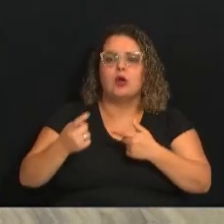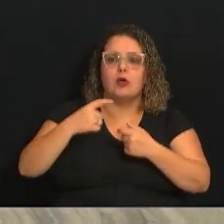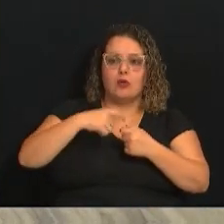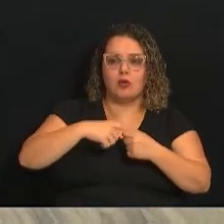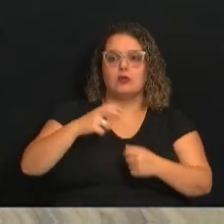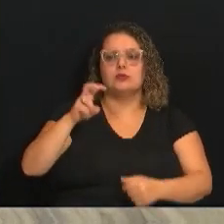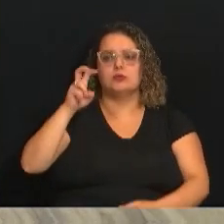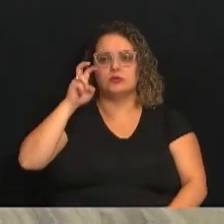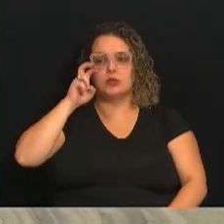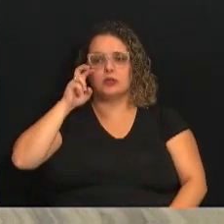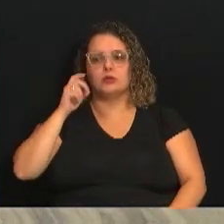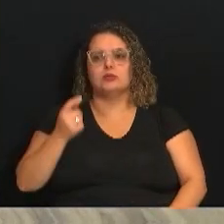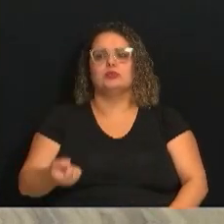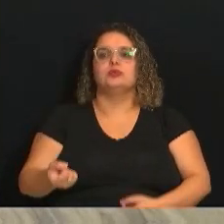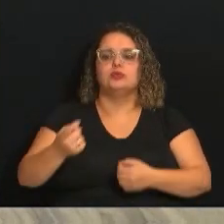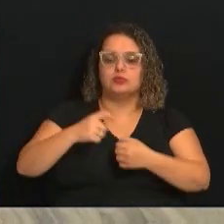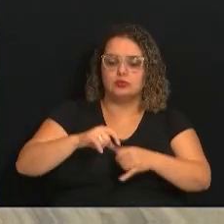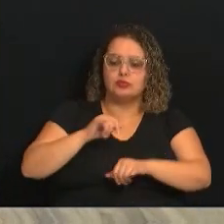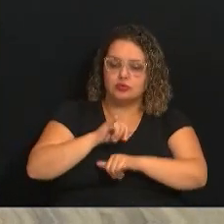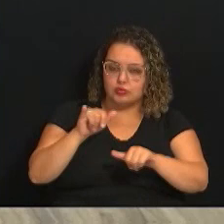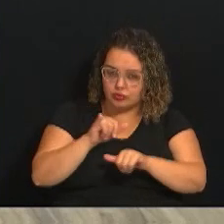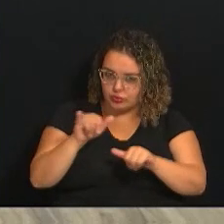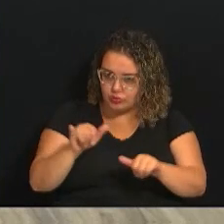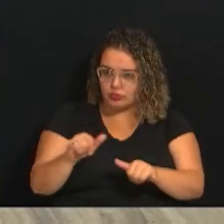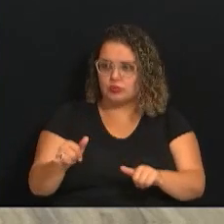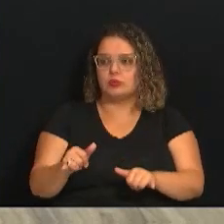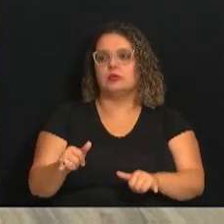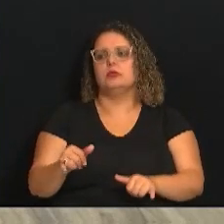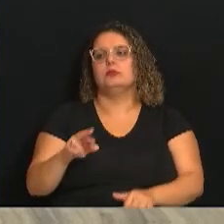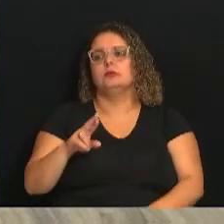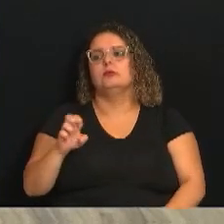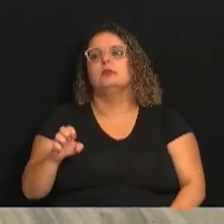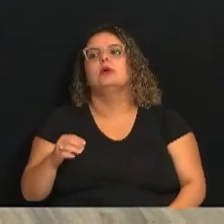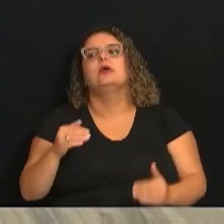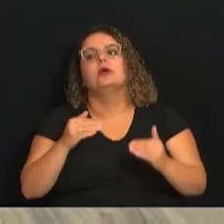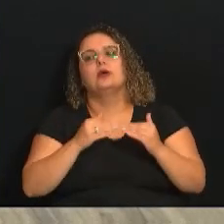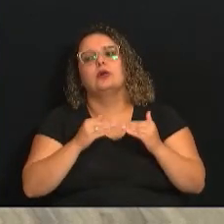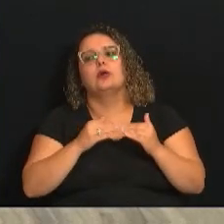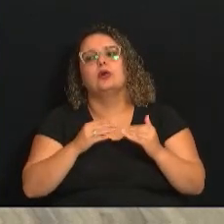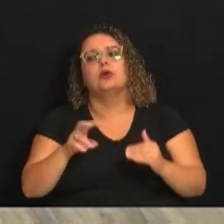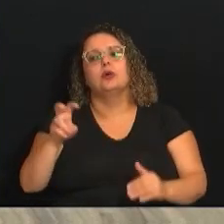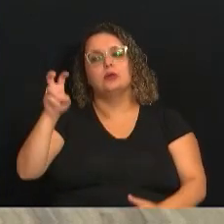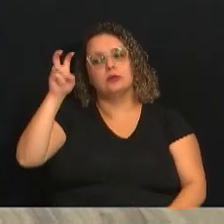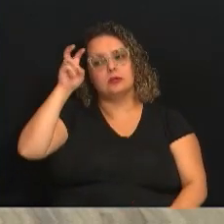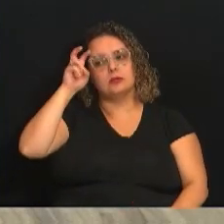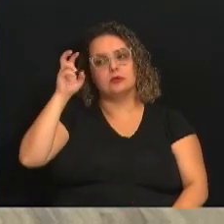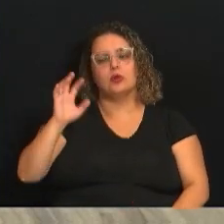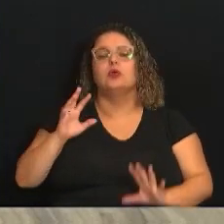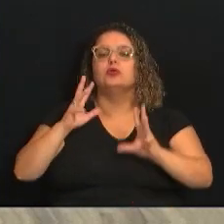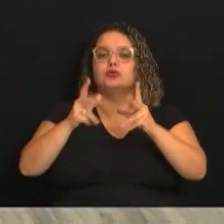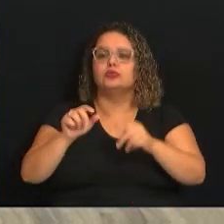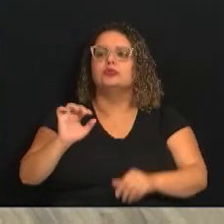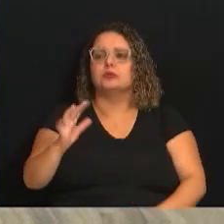então, repercutindo esta reunião extraordinária. Combinado, eu volto na quinta-feira, repercutindo